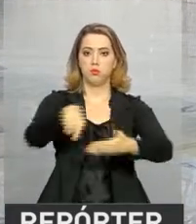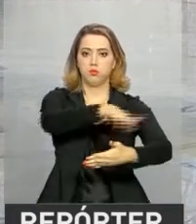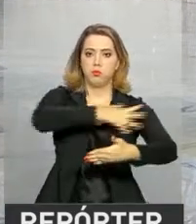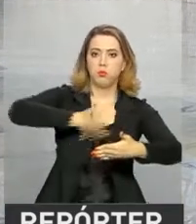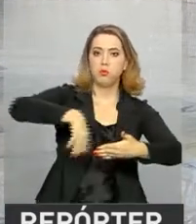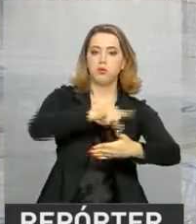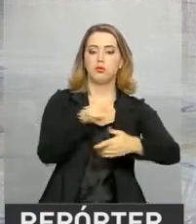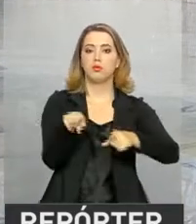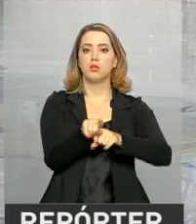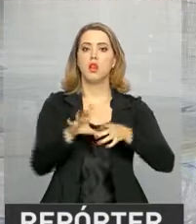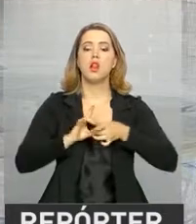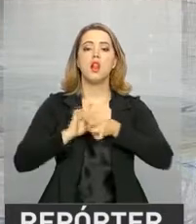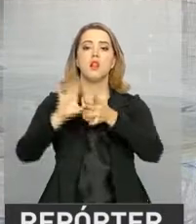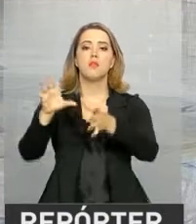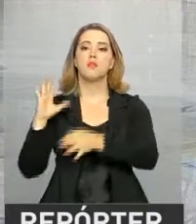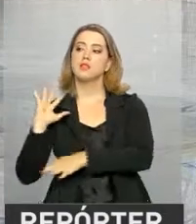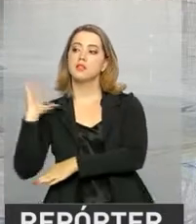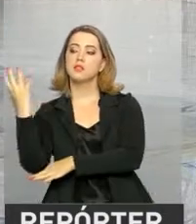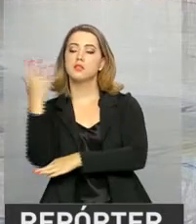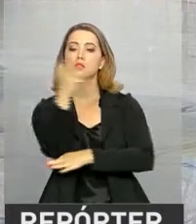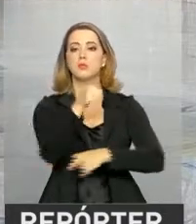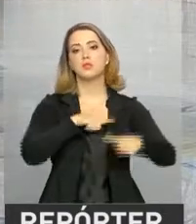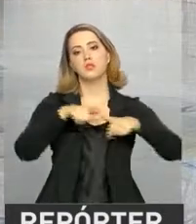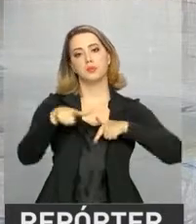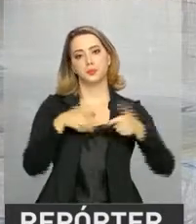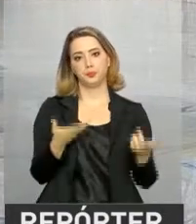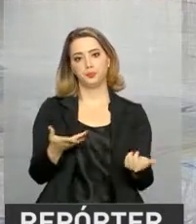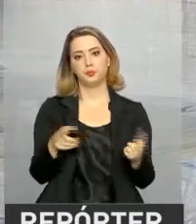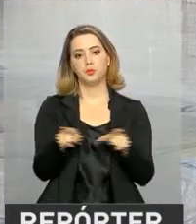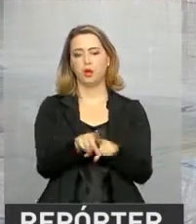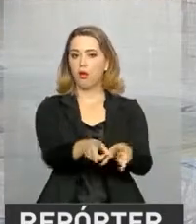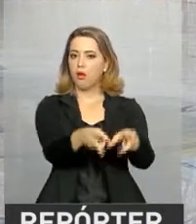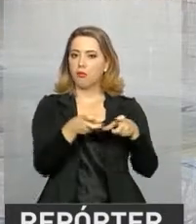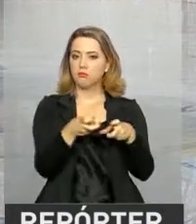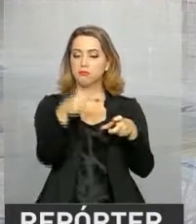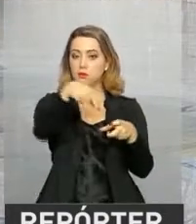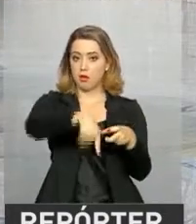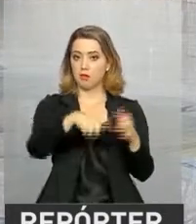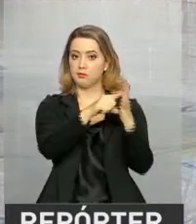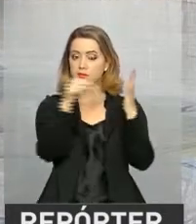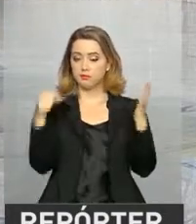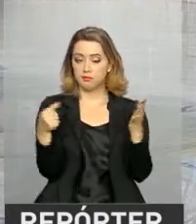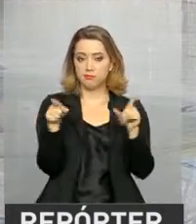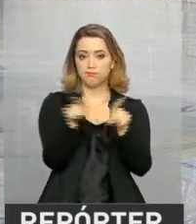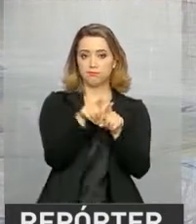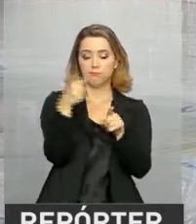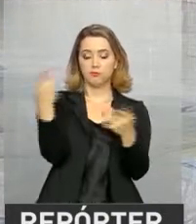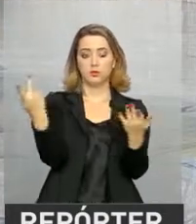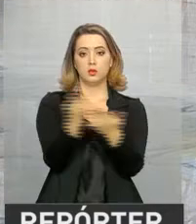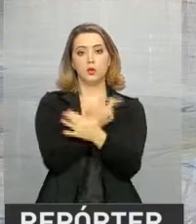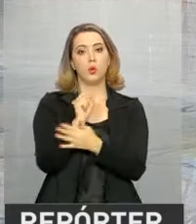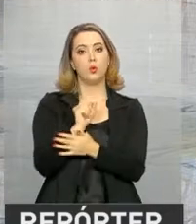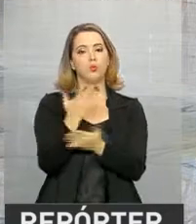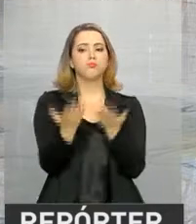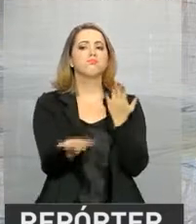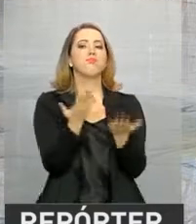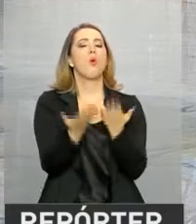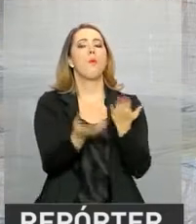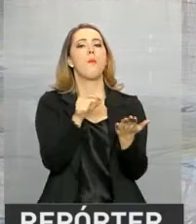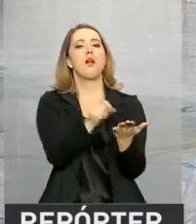ambientais para operarem as barragens a expectativa aqui no palácio do planalto é que se faça um balanço